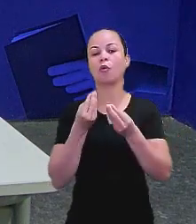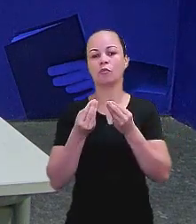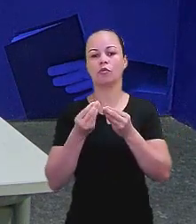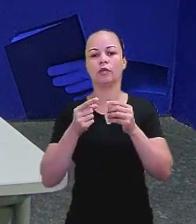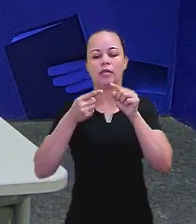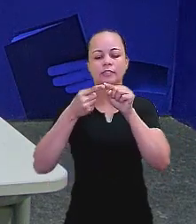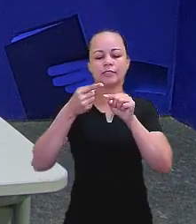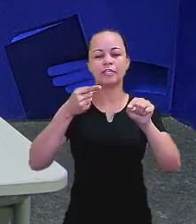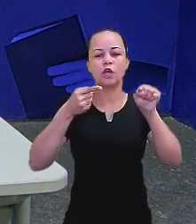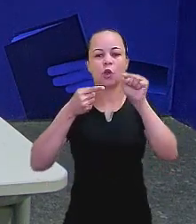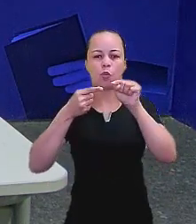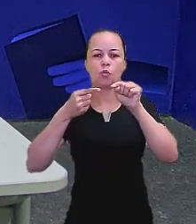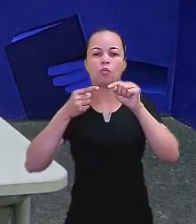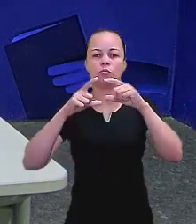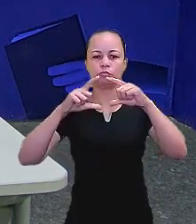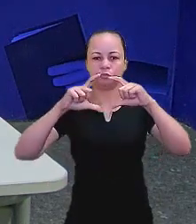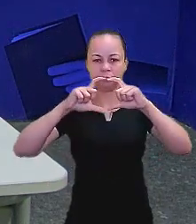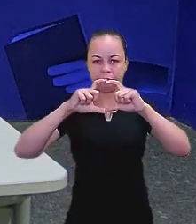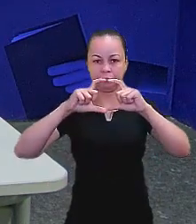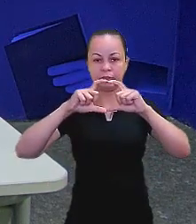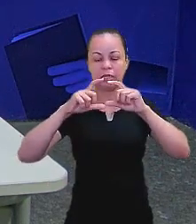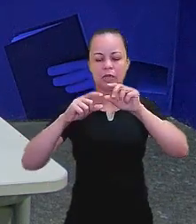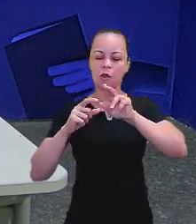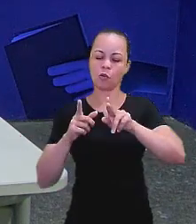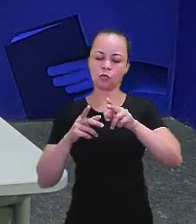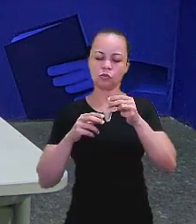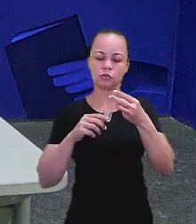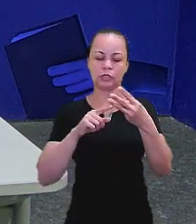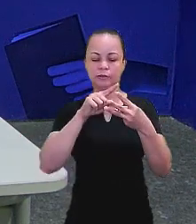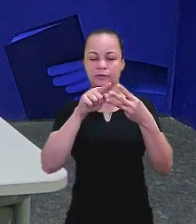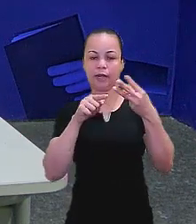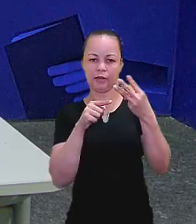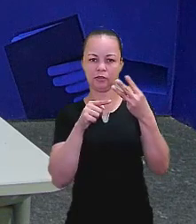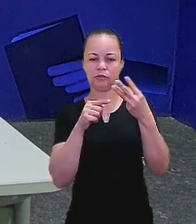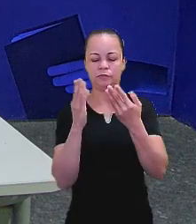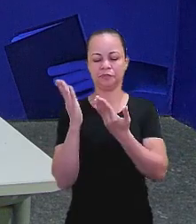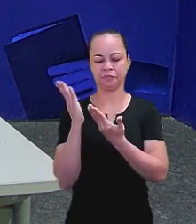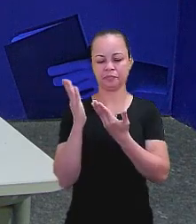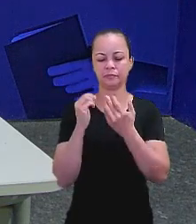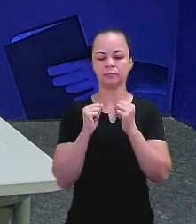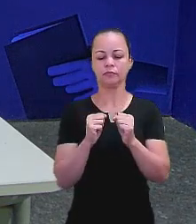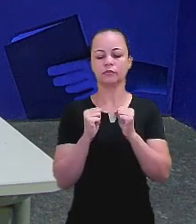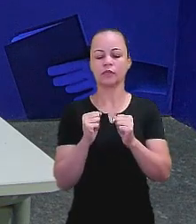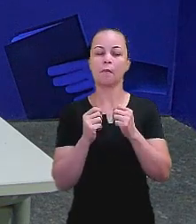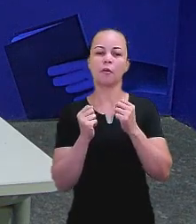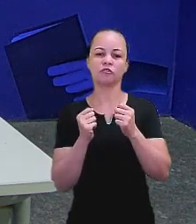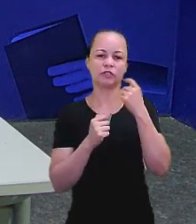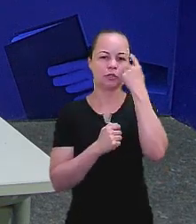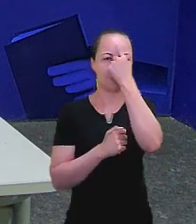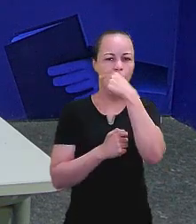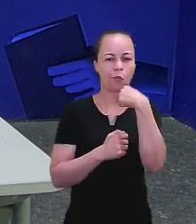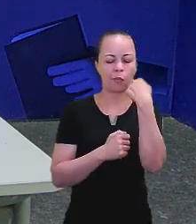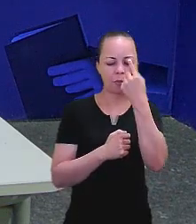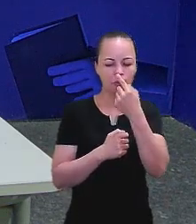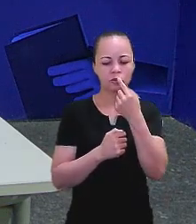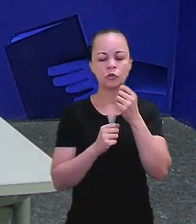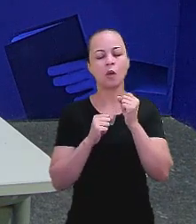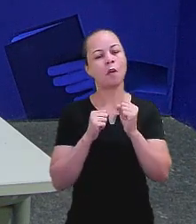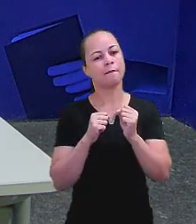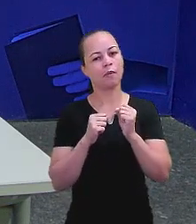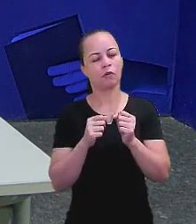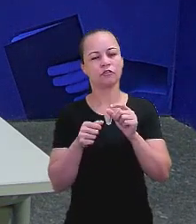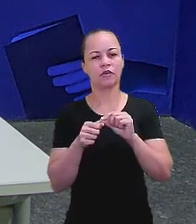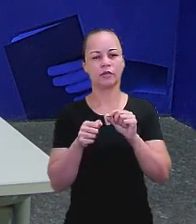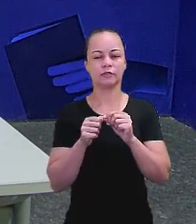utilizei 3 círculos aqui, ó. 3 círculos para vocês verem que a gente pode fazer a carinha, pode colocar também